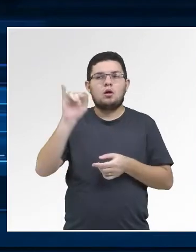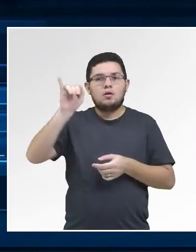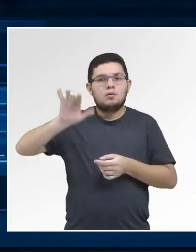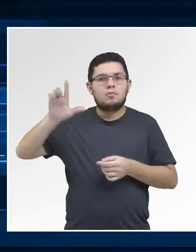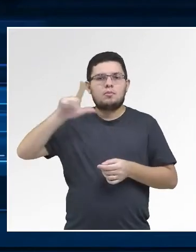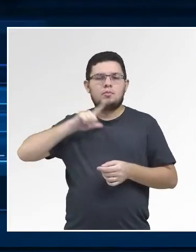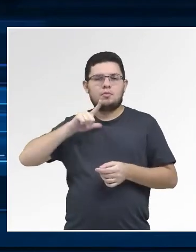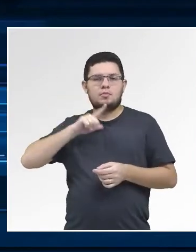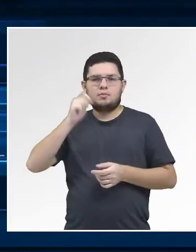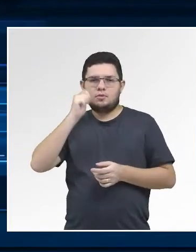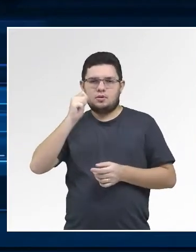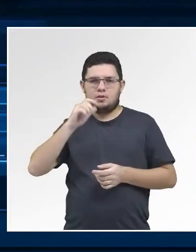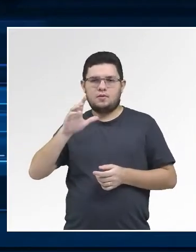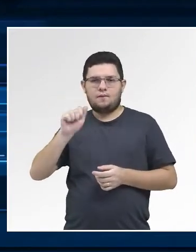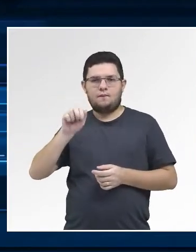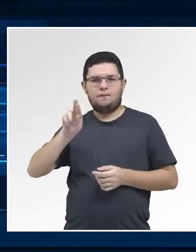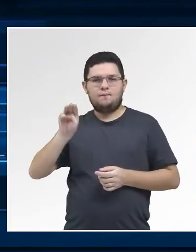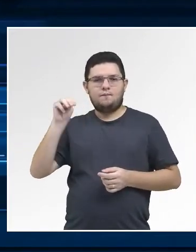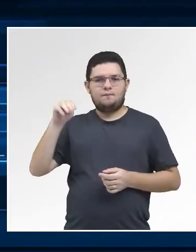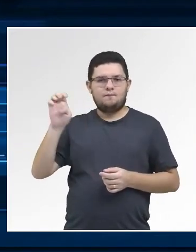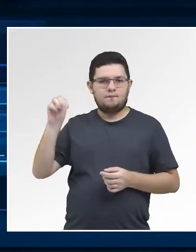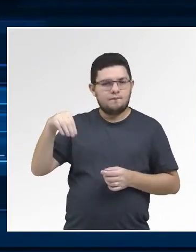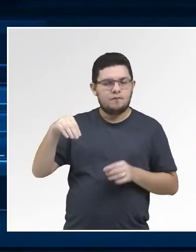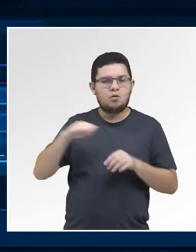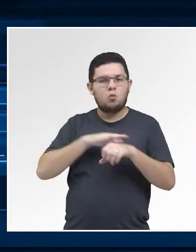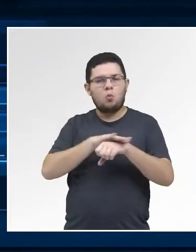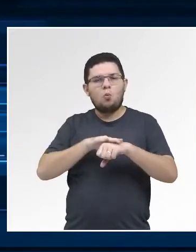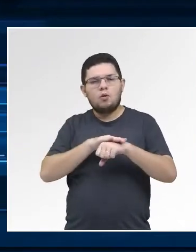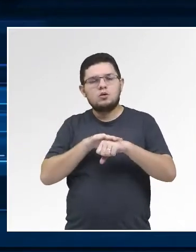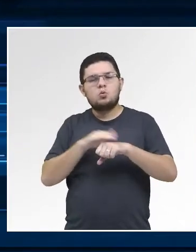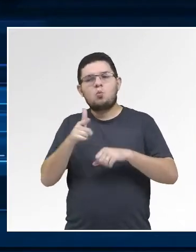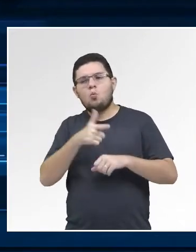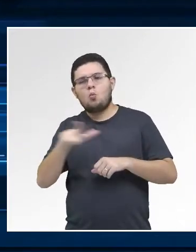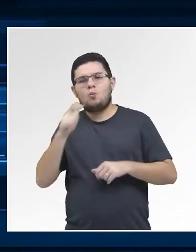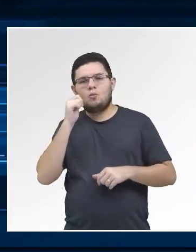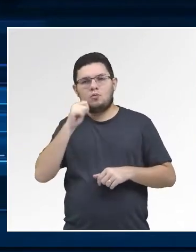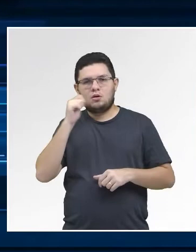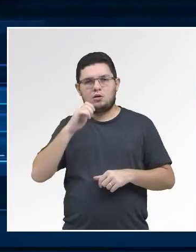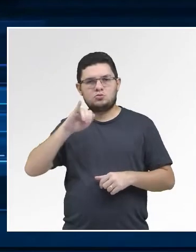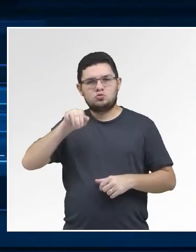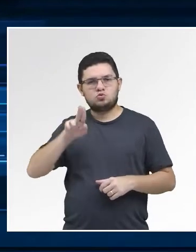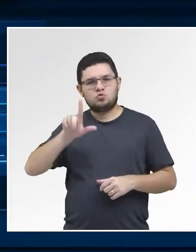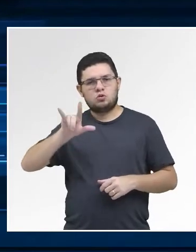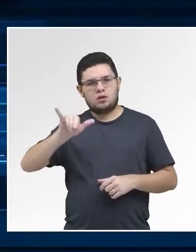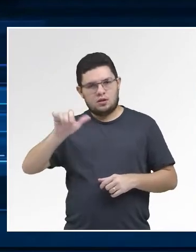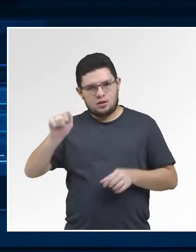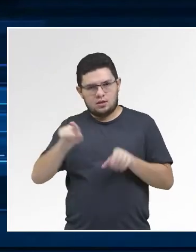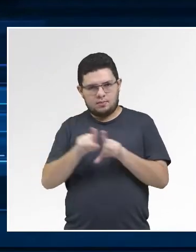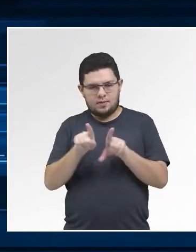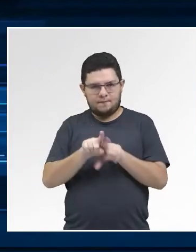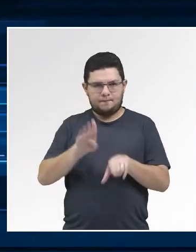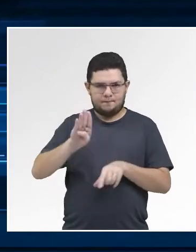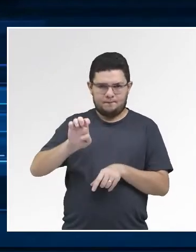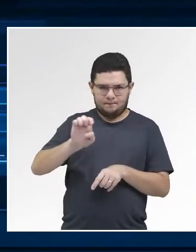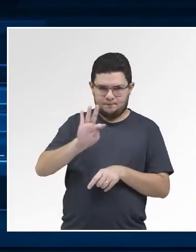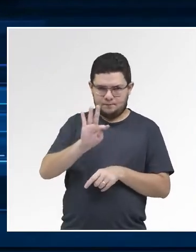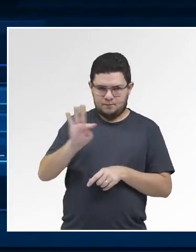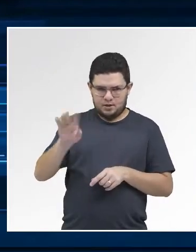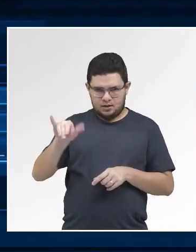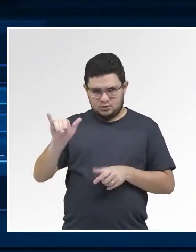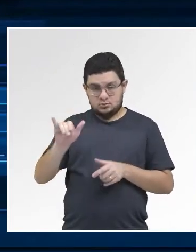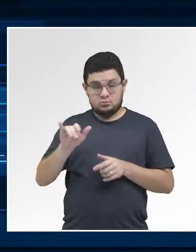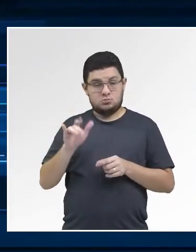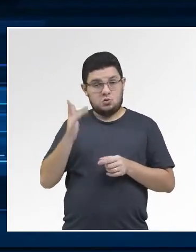a personagem Beth. Elas não estavam felizes com ela, então com certeza elas não se dão bem. E aí agora no dialogue elas